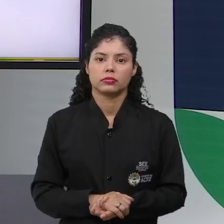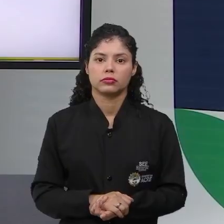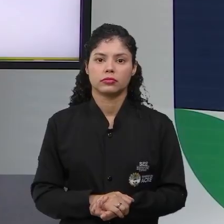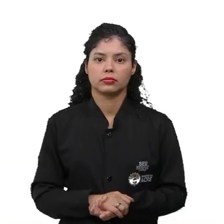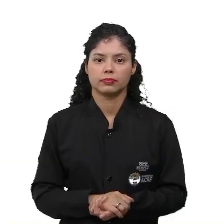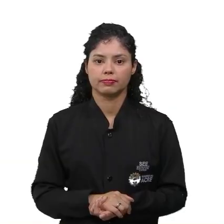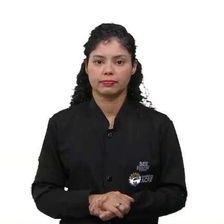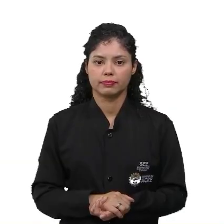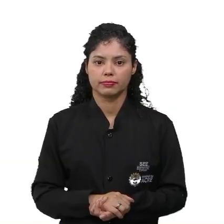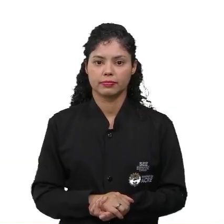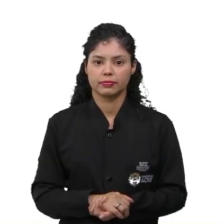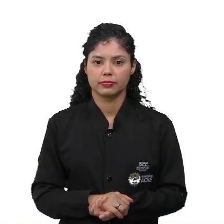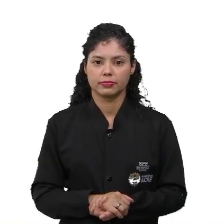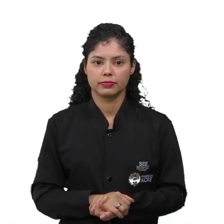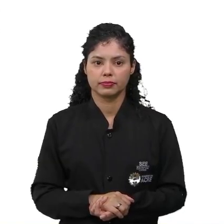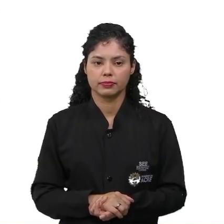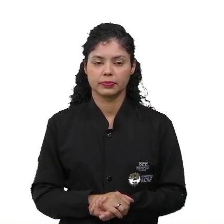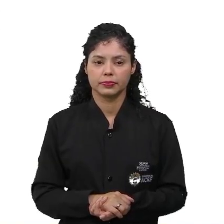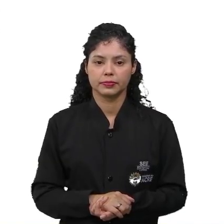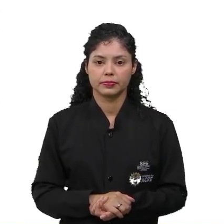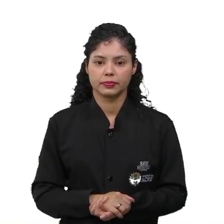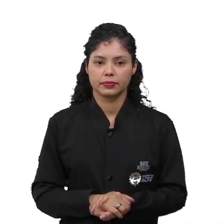Vamos lá.